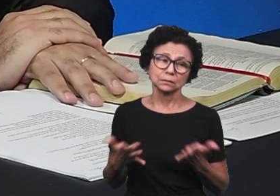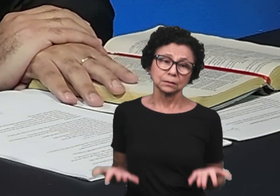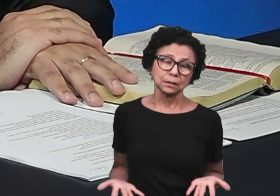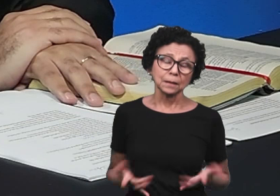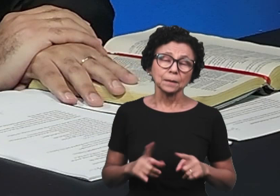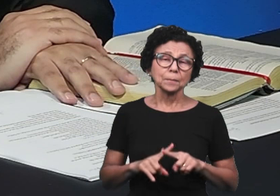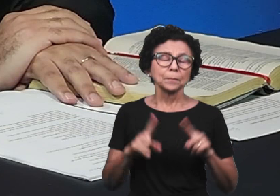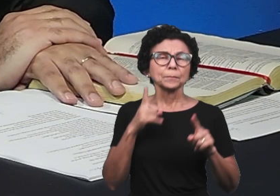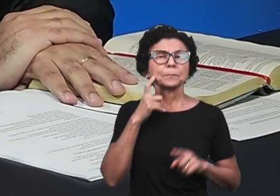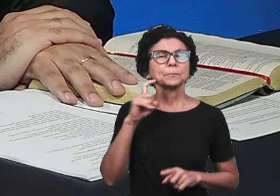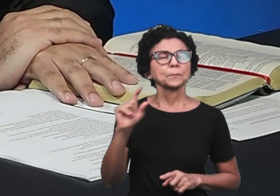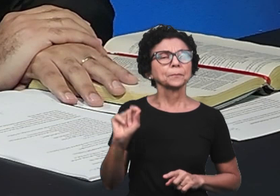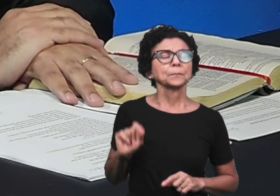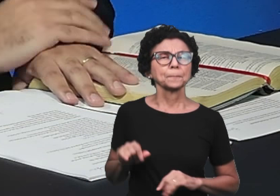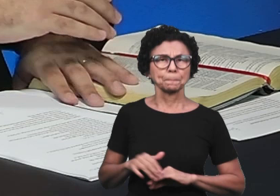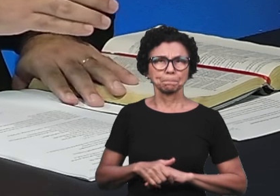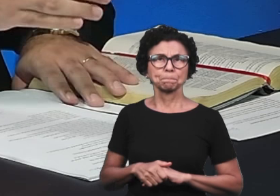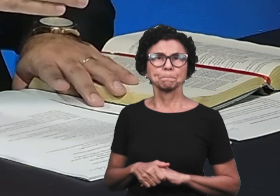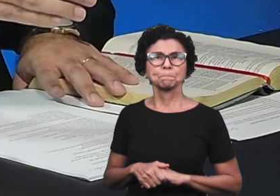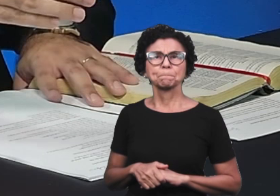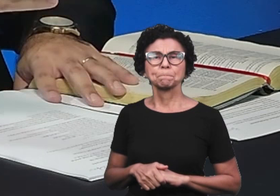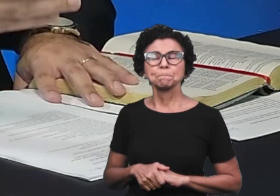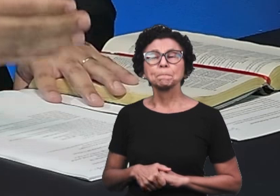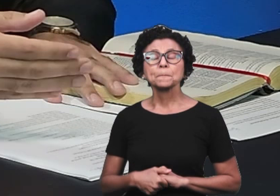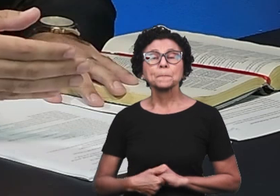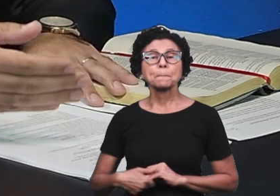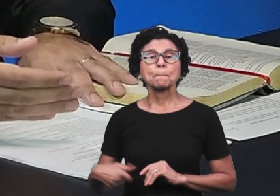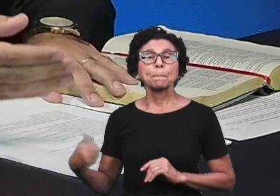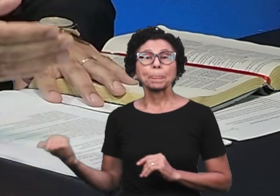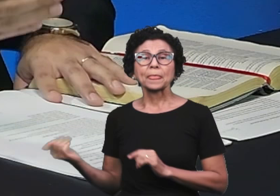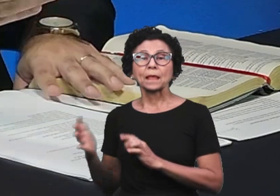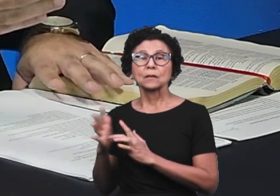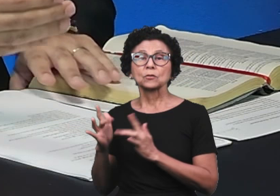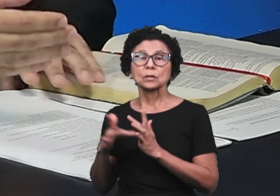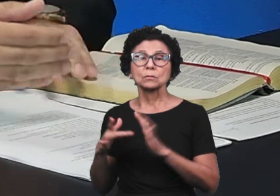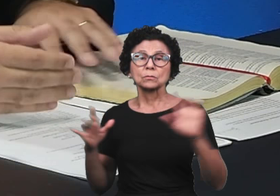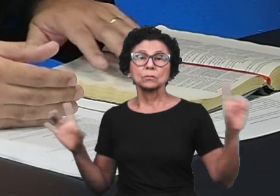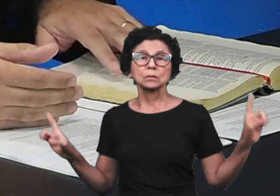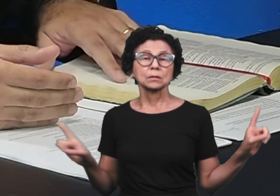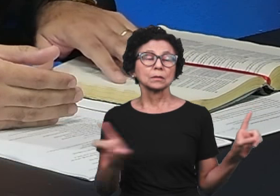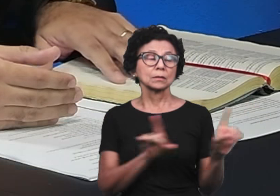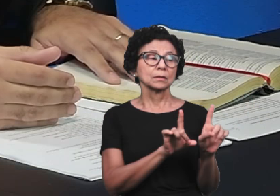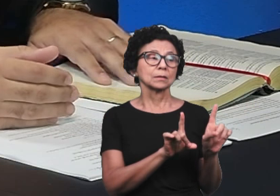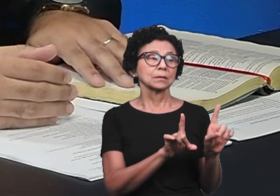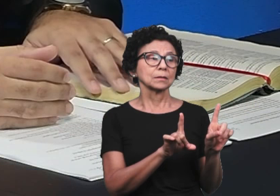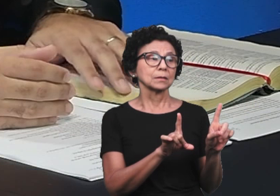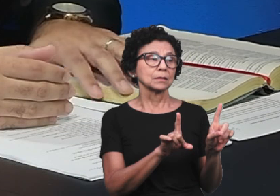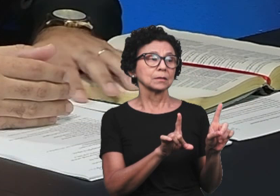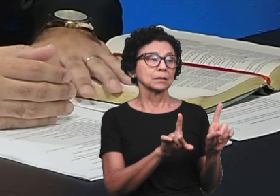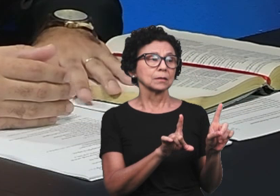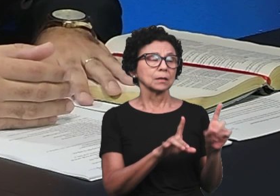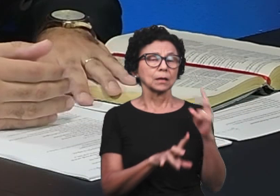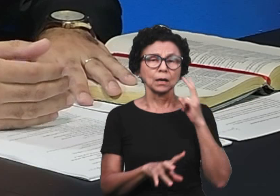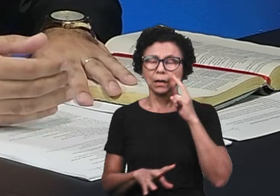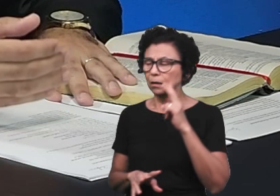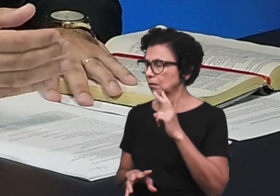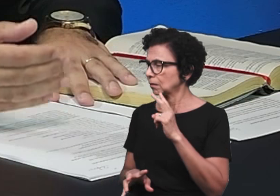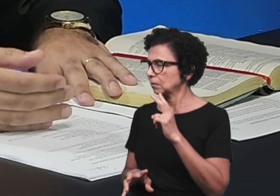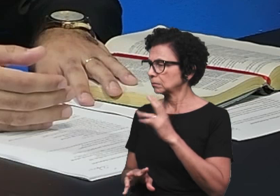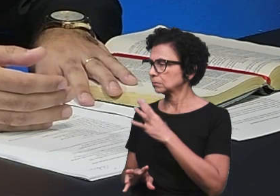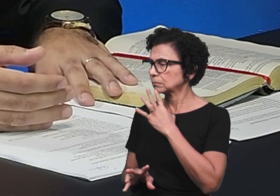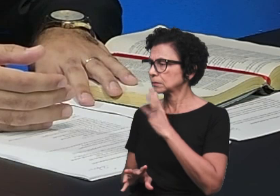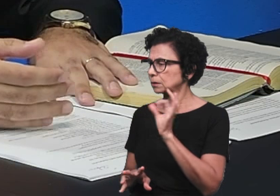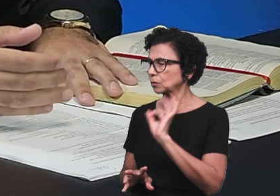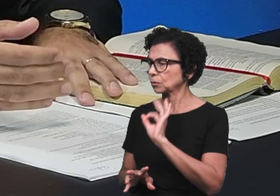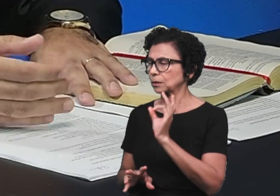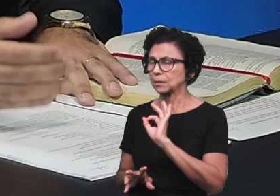é interessante: Jesus se apresenta do lado dela e ela não o conhece. Esse